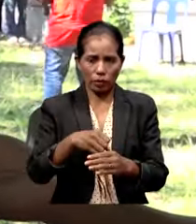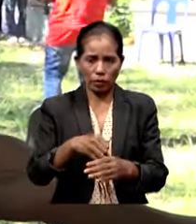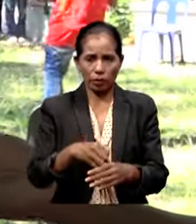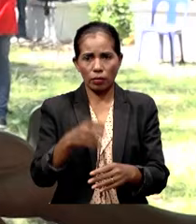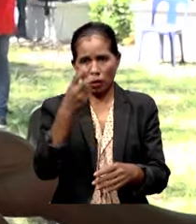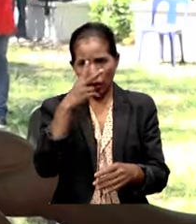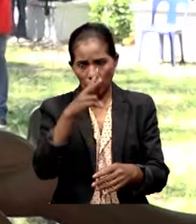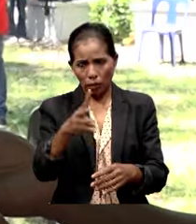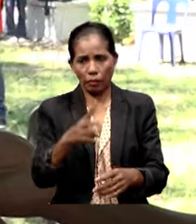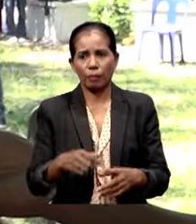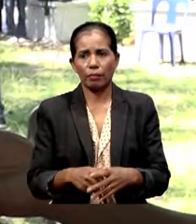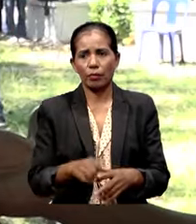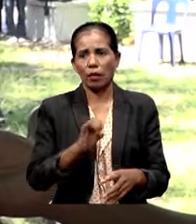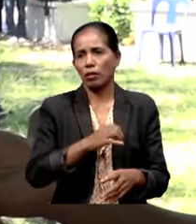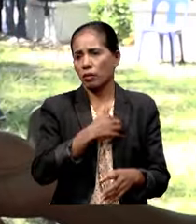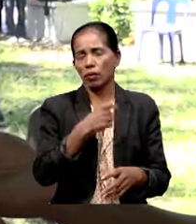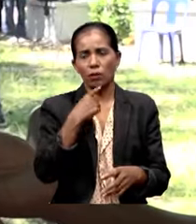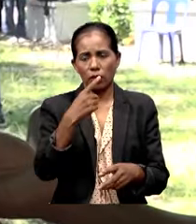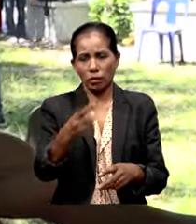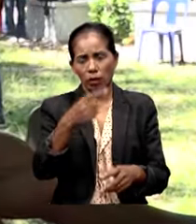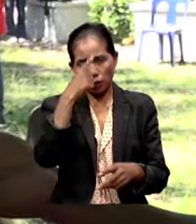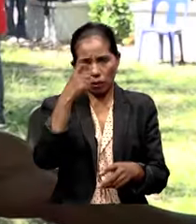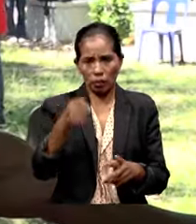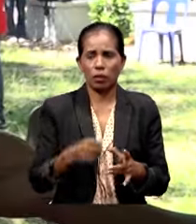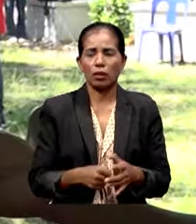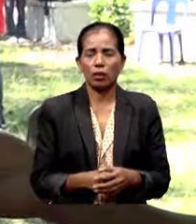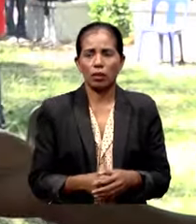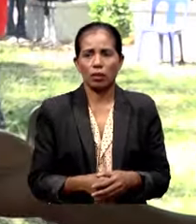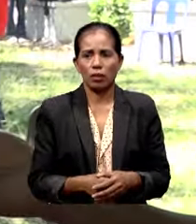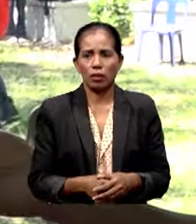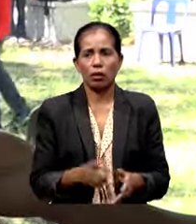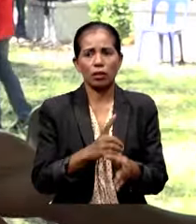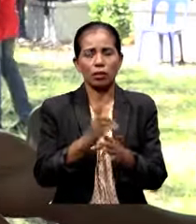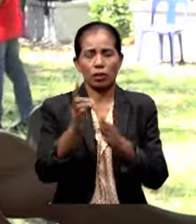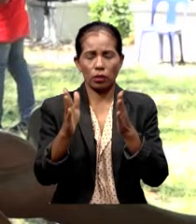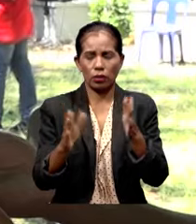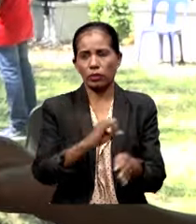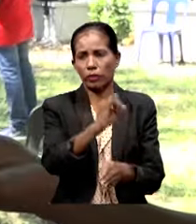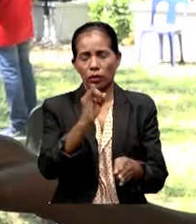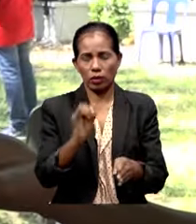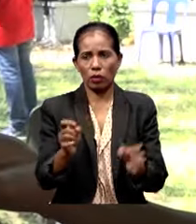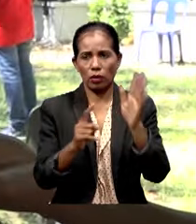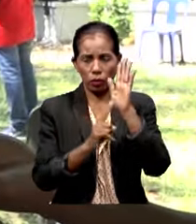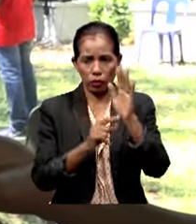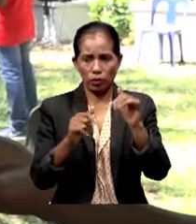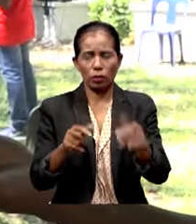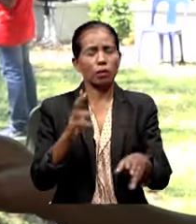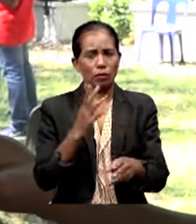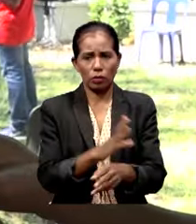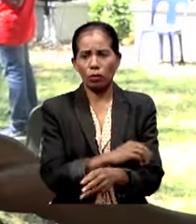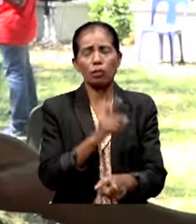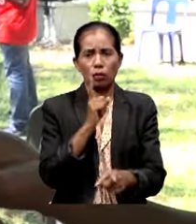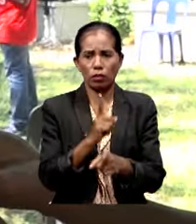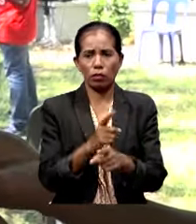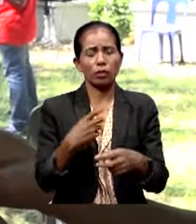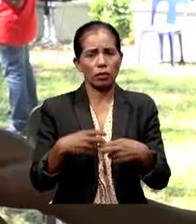in hansa bo roma bel asira bel menciona ne tamba ne so direttore investigação sira ma bel informa afeta te tebes